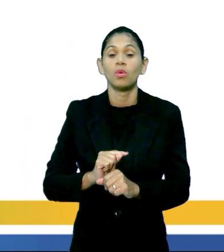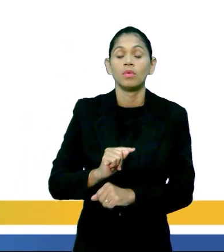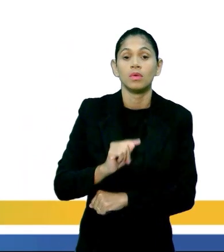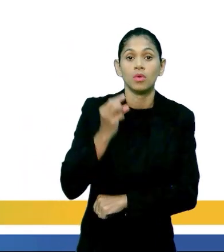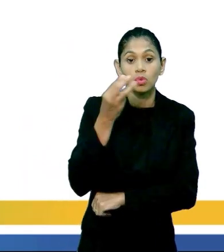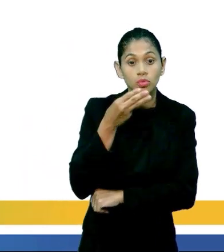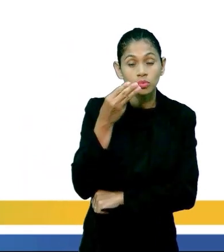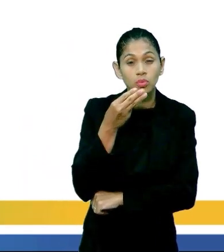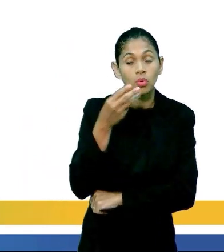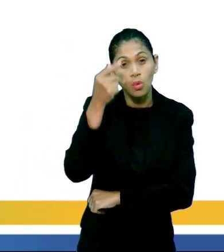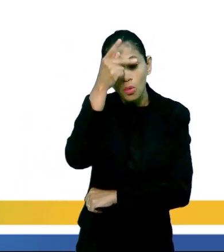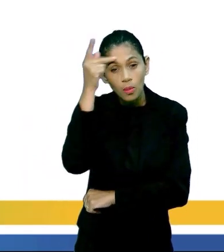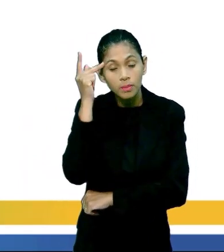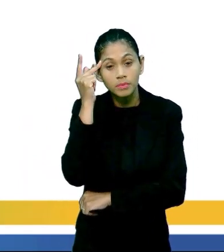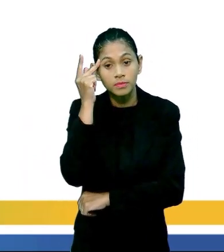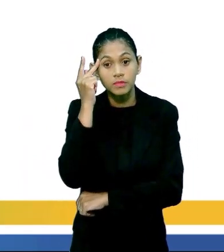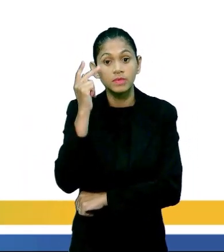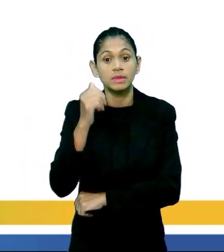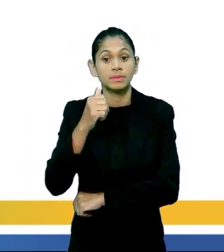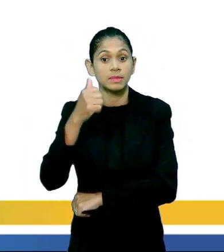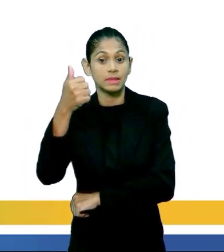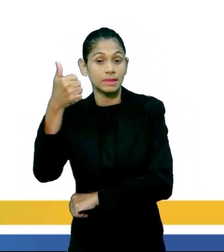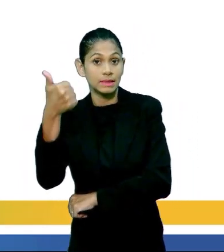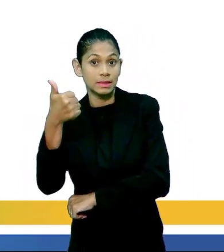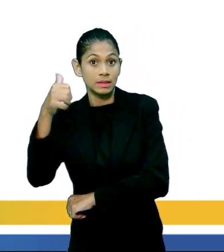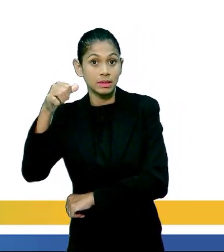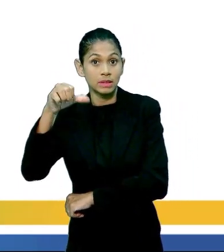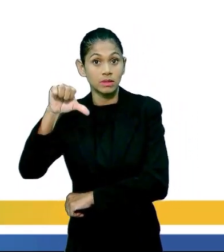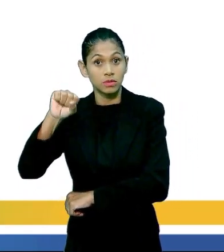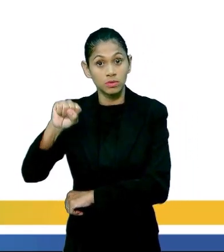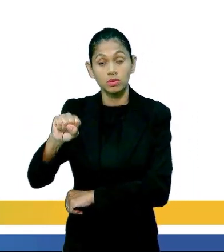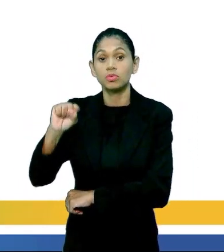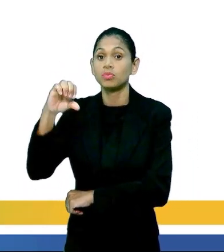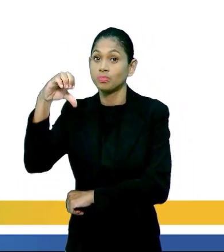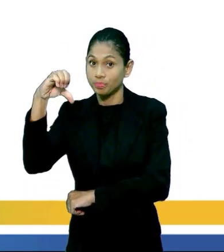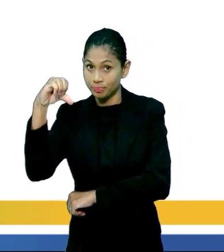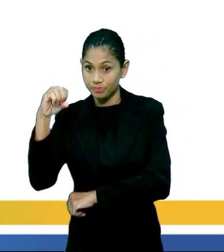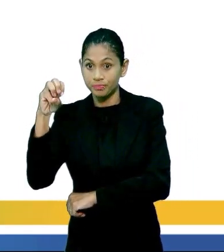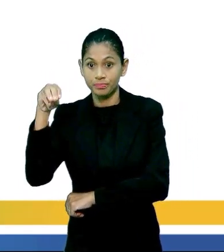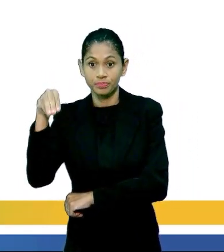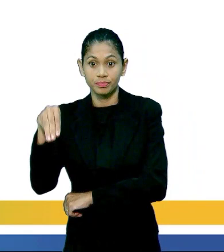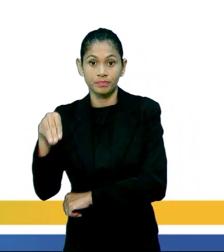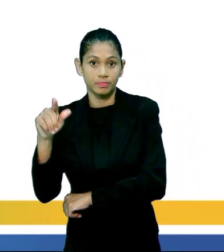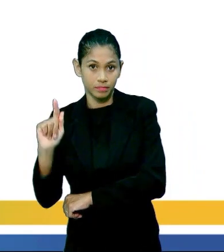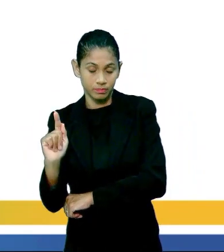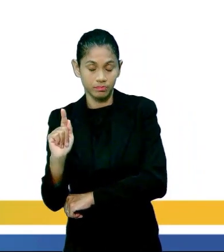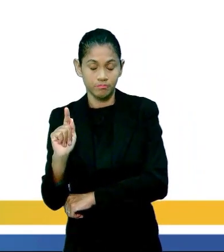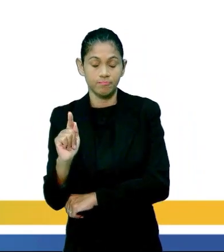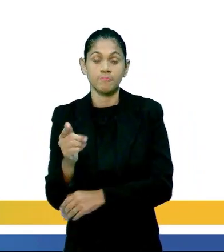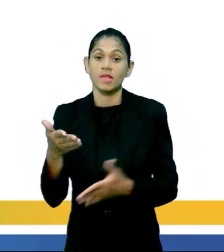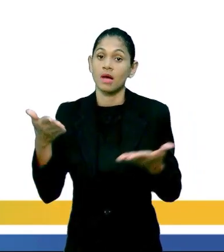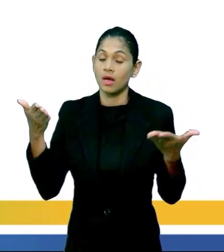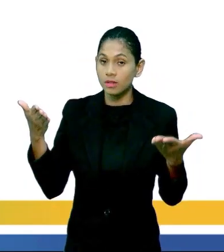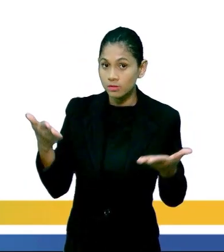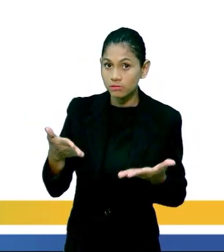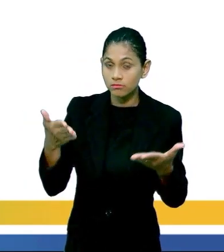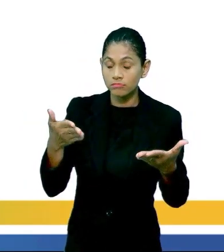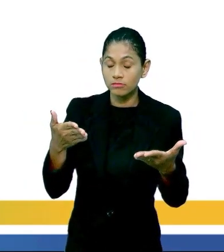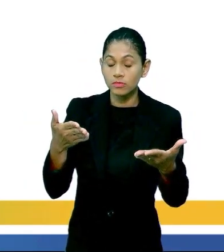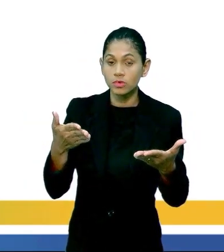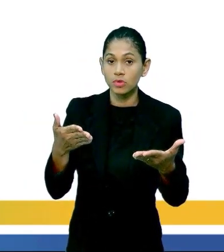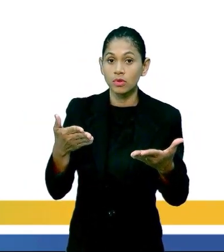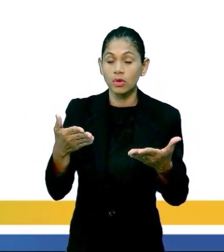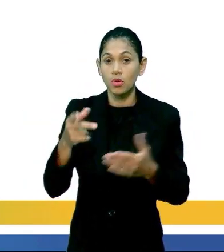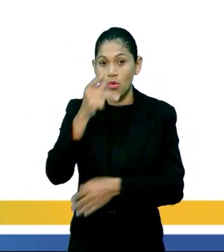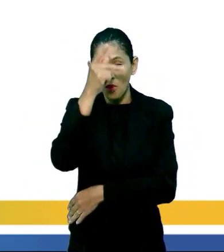foi para 189 miligramas. Consultando a tabela, concluímos que o paciente agora se enquadra na